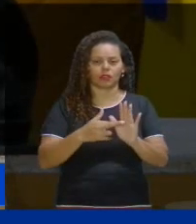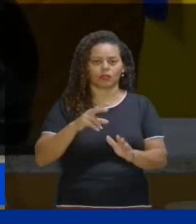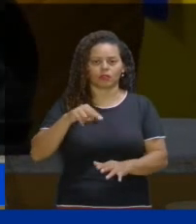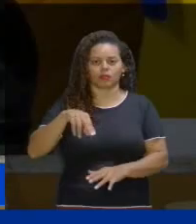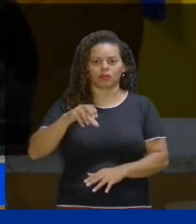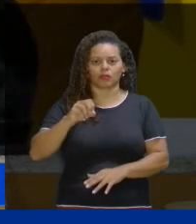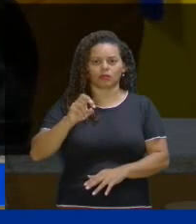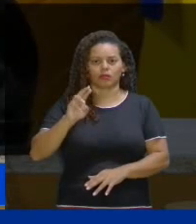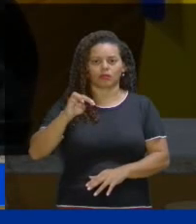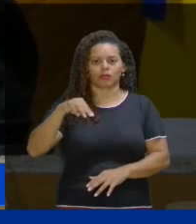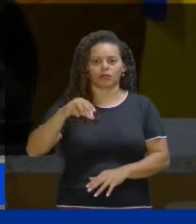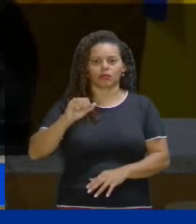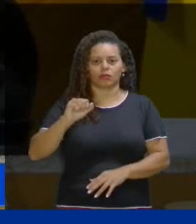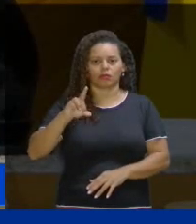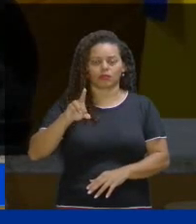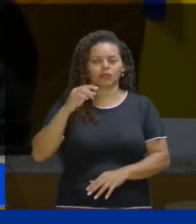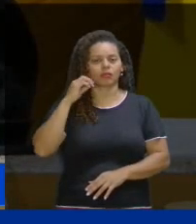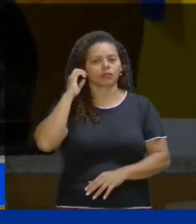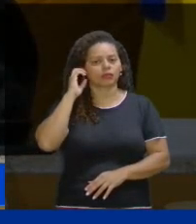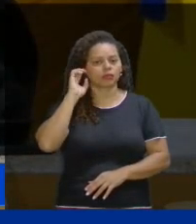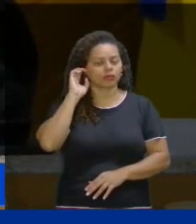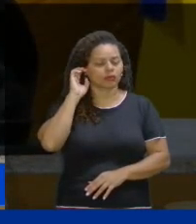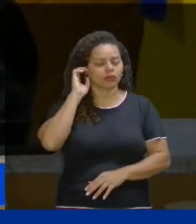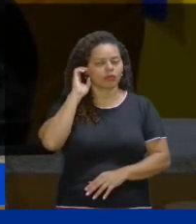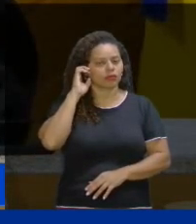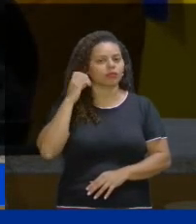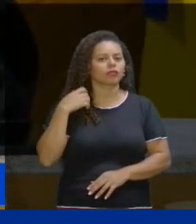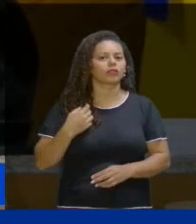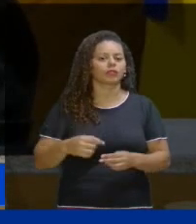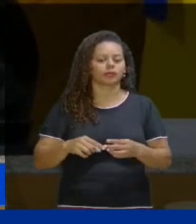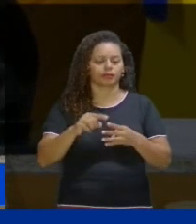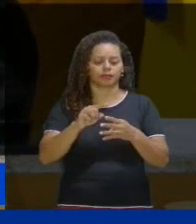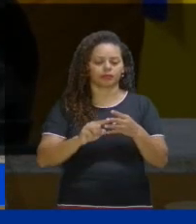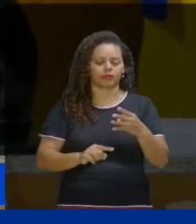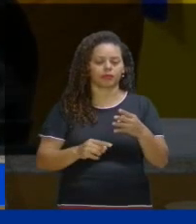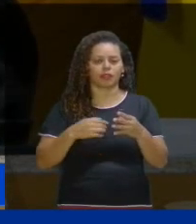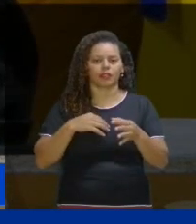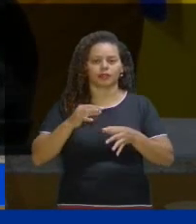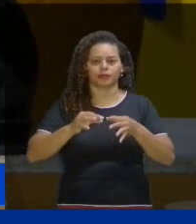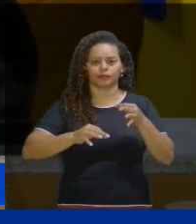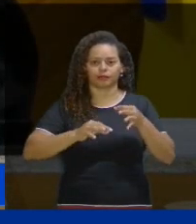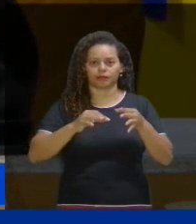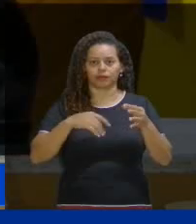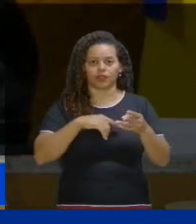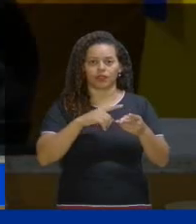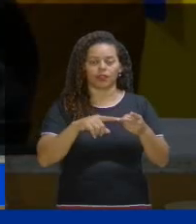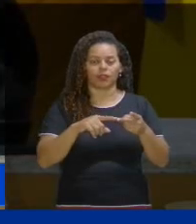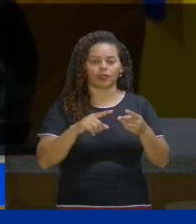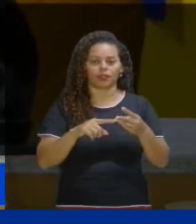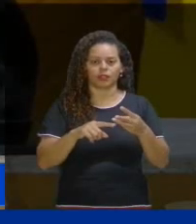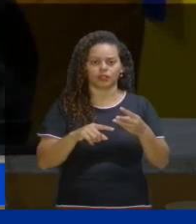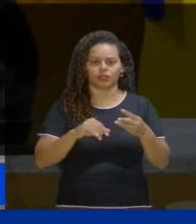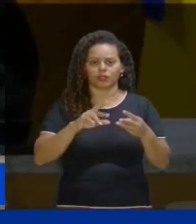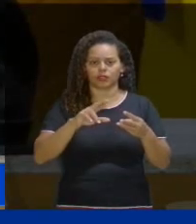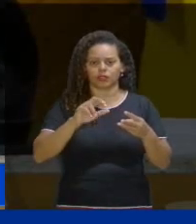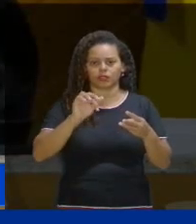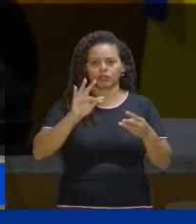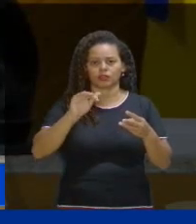Breno Lima Almeida, advogado Fábio Lobato Garcia, Rafaela Precisa